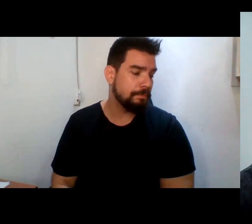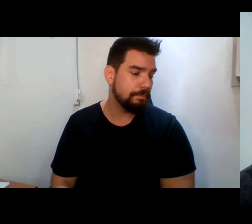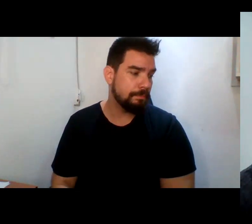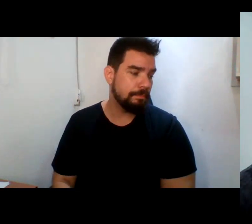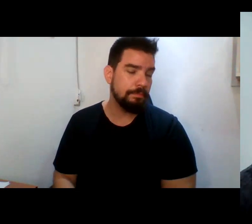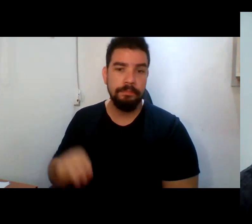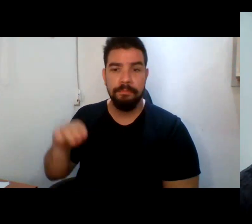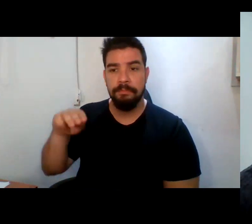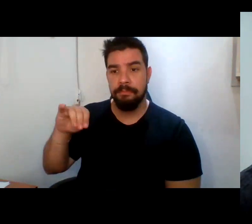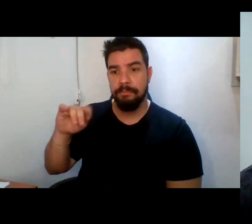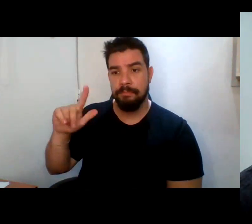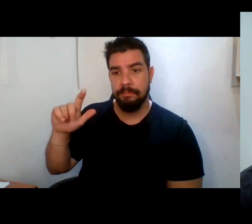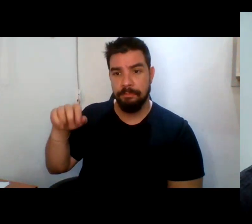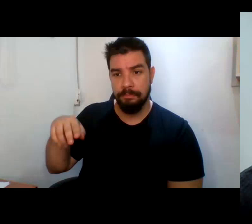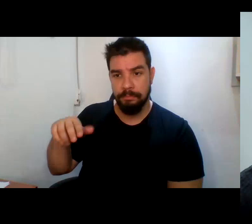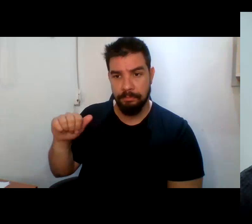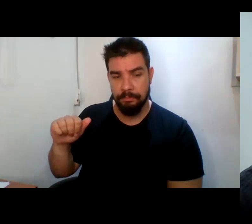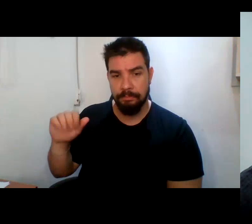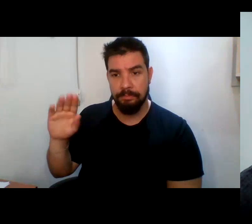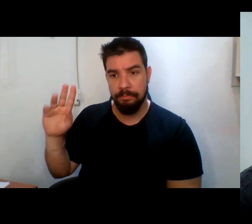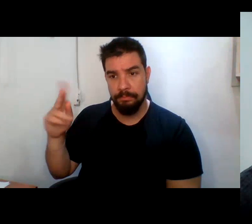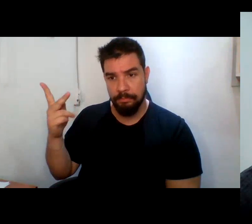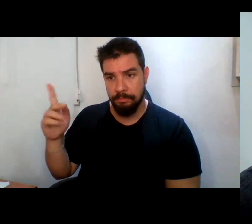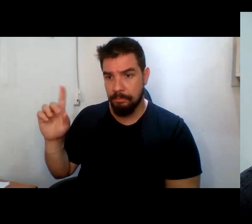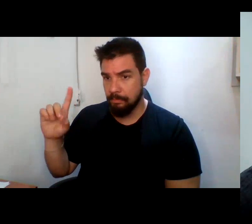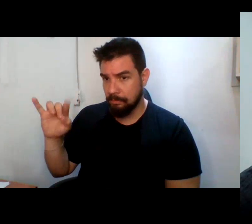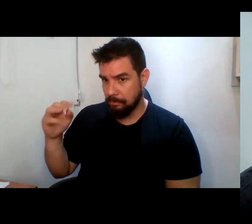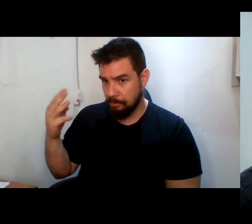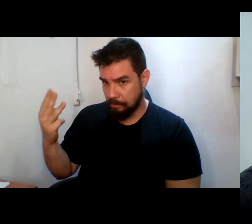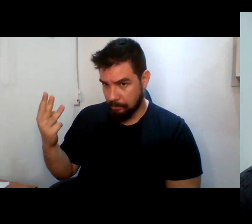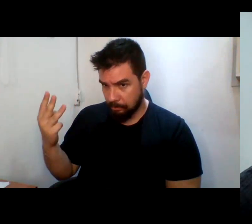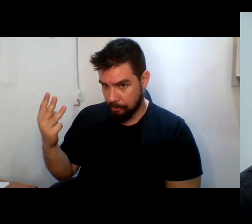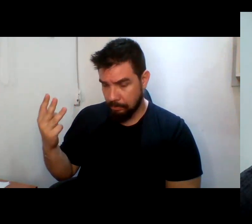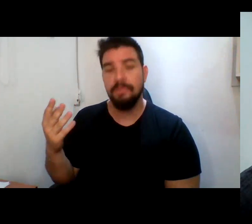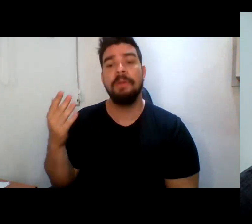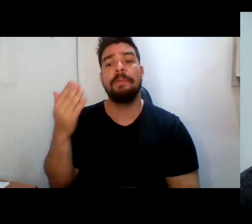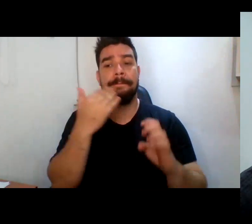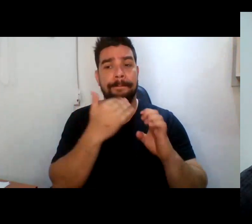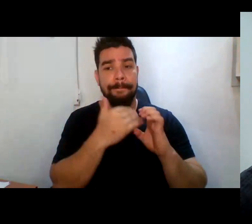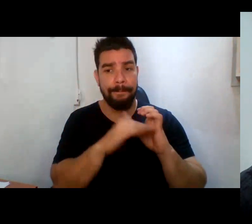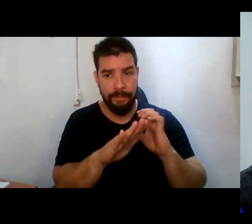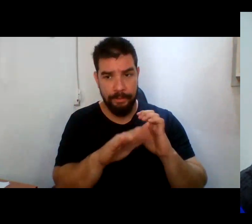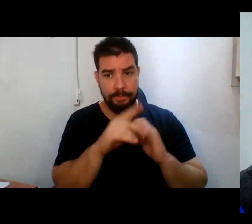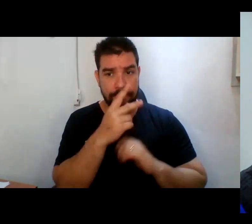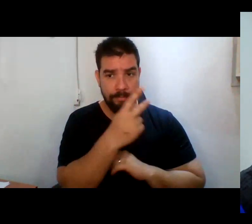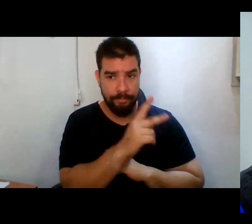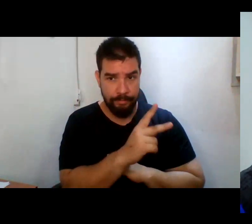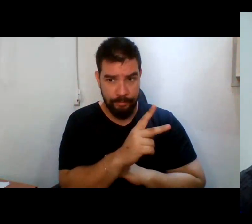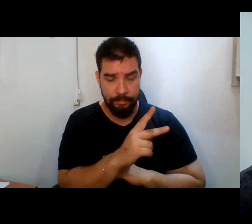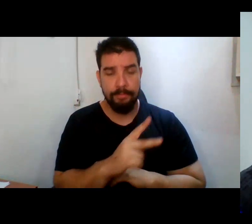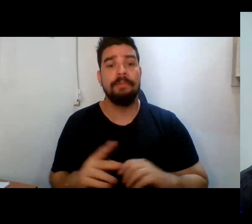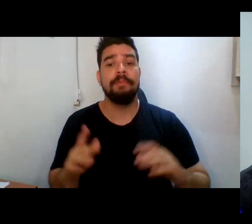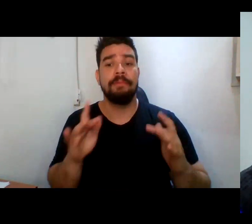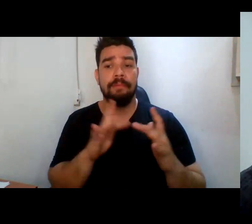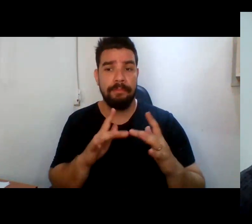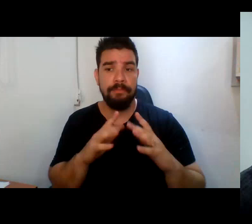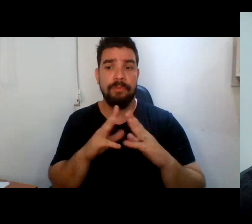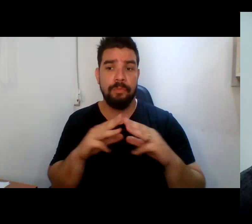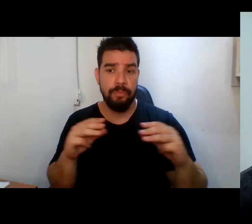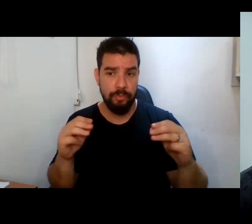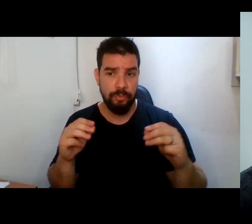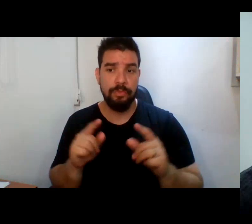Milena, você mandou e-mail no dia 3, né? 3 de junho mandei e-mail, no e-mail dela, e mandei no Moodle também.